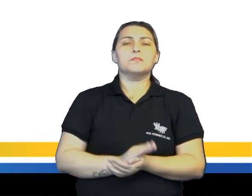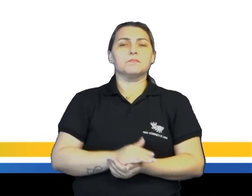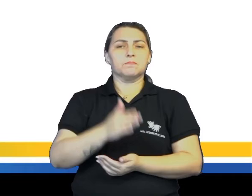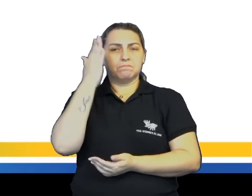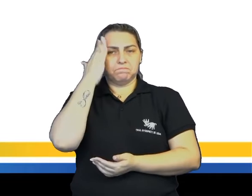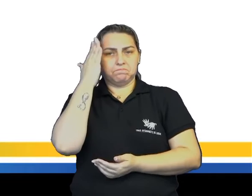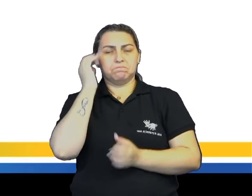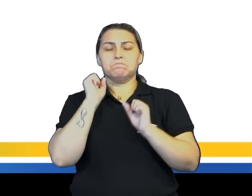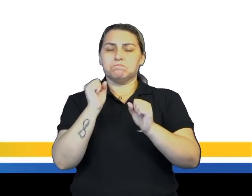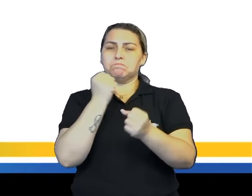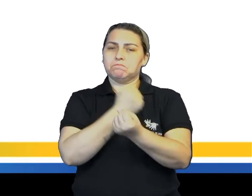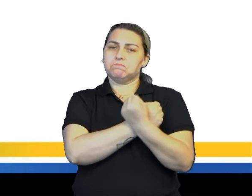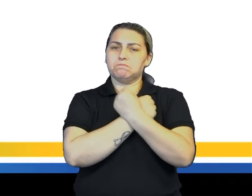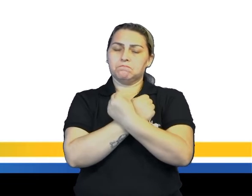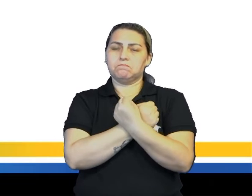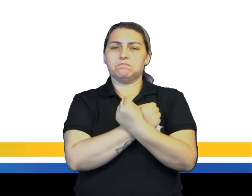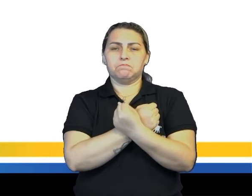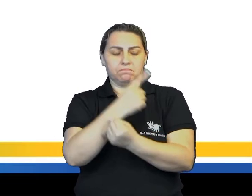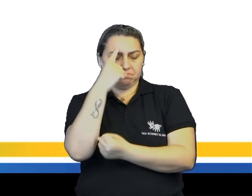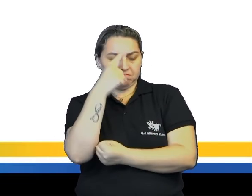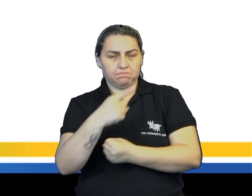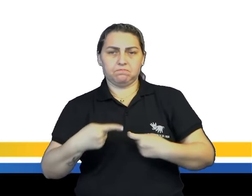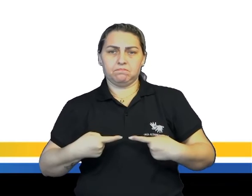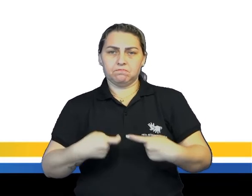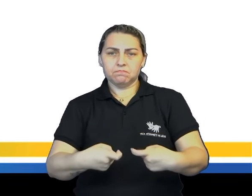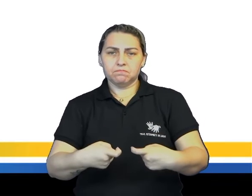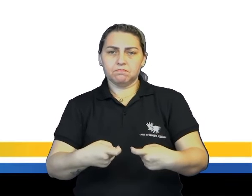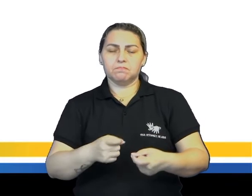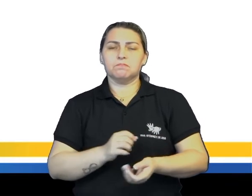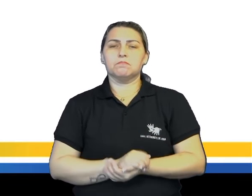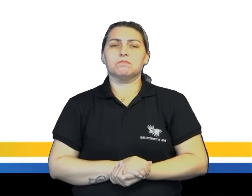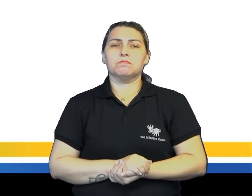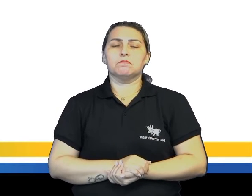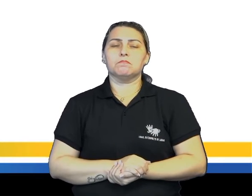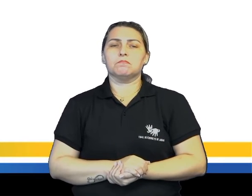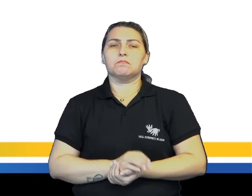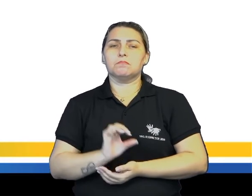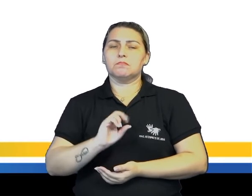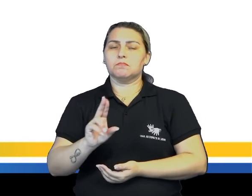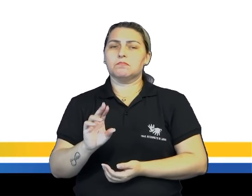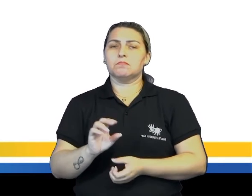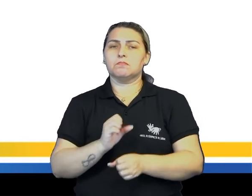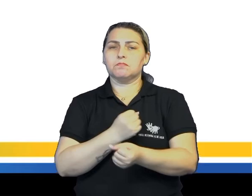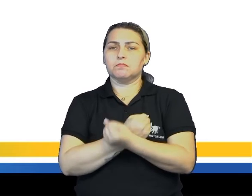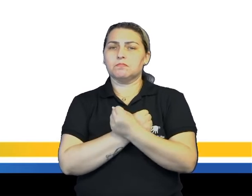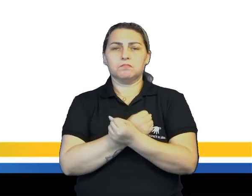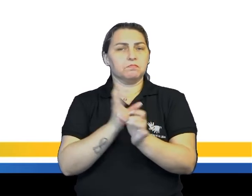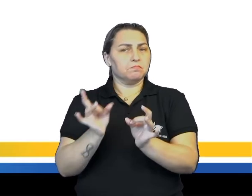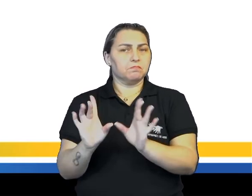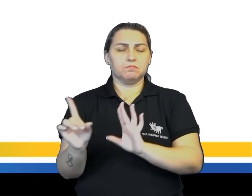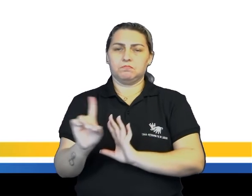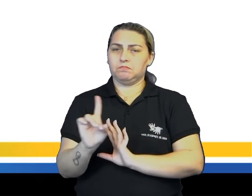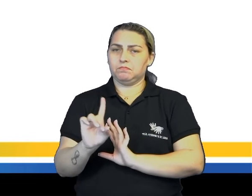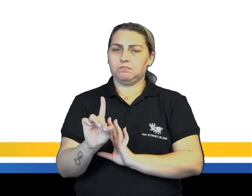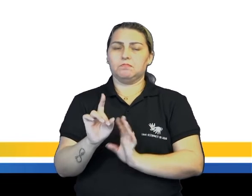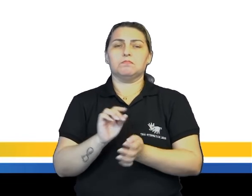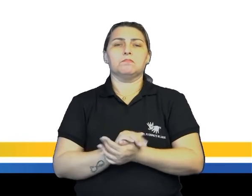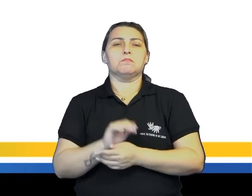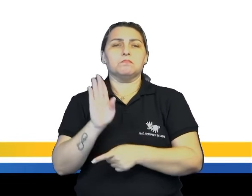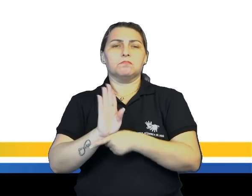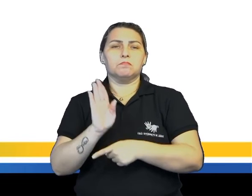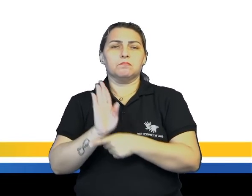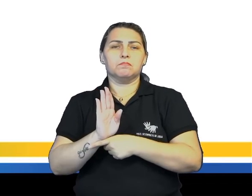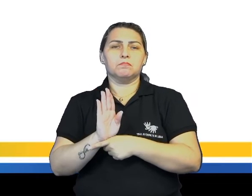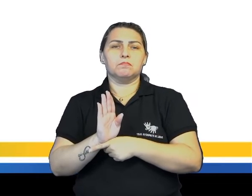ser escravos na condição de dominados de guerra. Não eram escravos como objeto de comércio, tá?